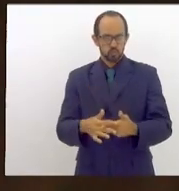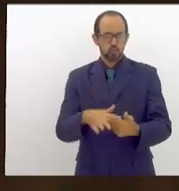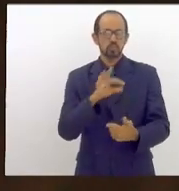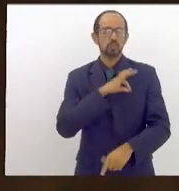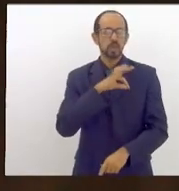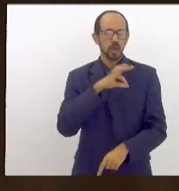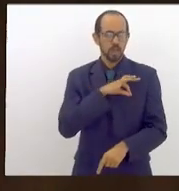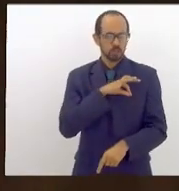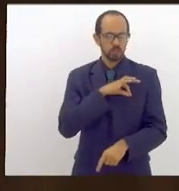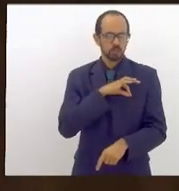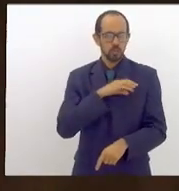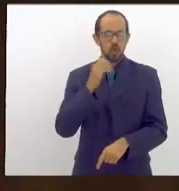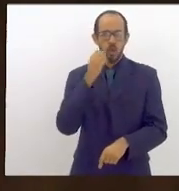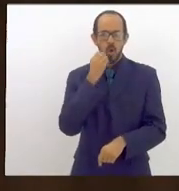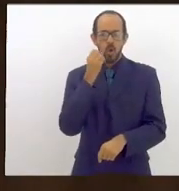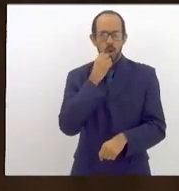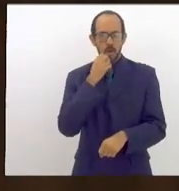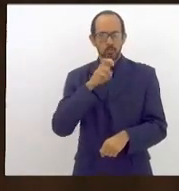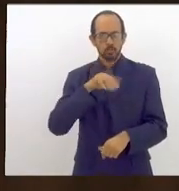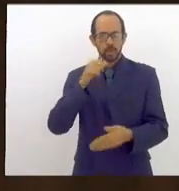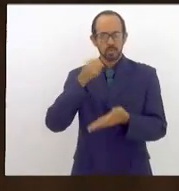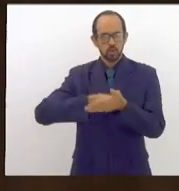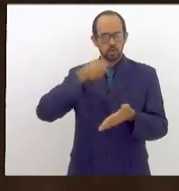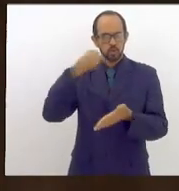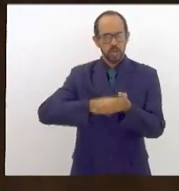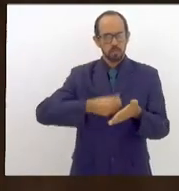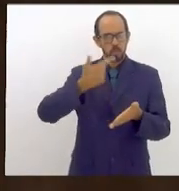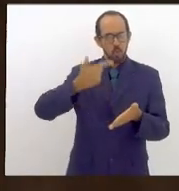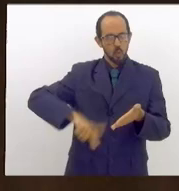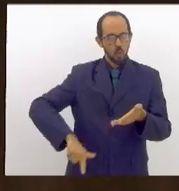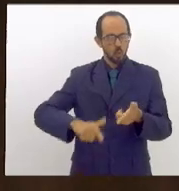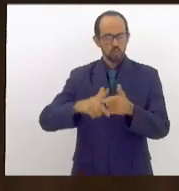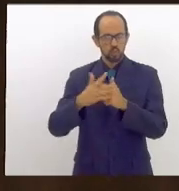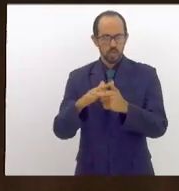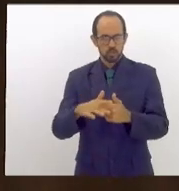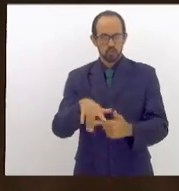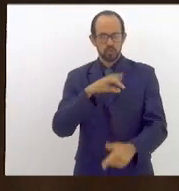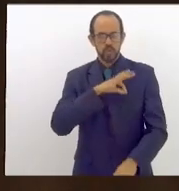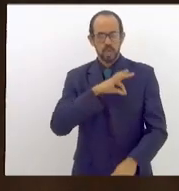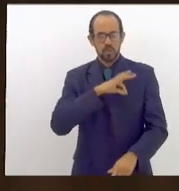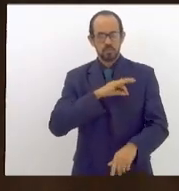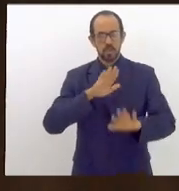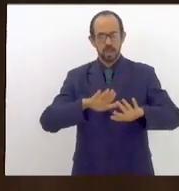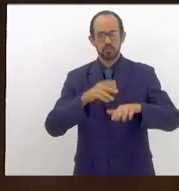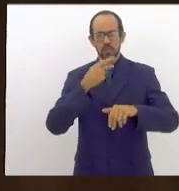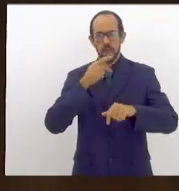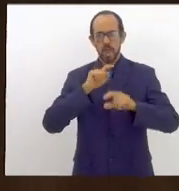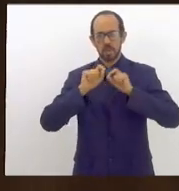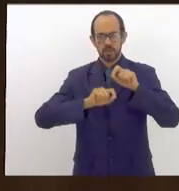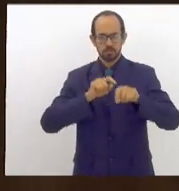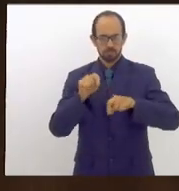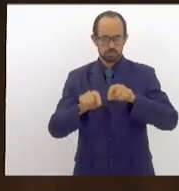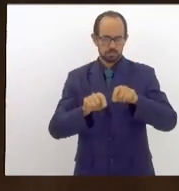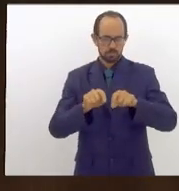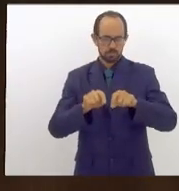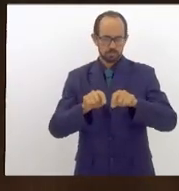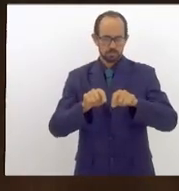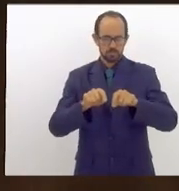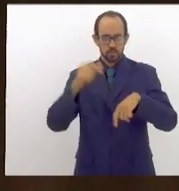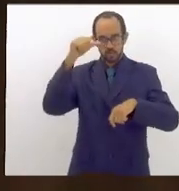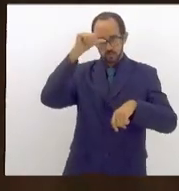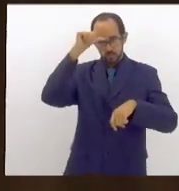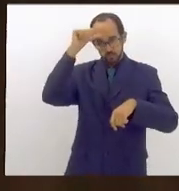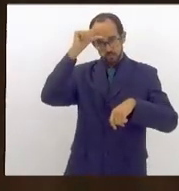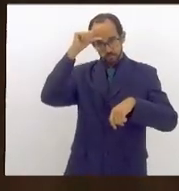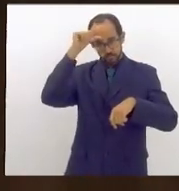óbvio que vai se lutar por novos reajustes mas quero dizer que o governo Cláudio Castro desde Carlos